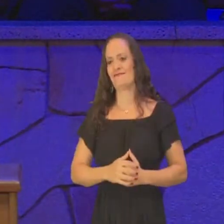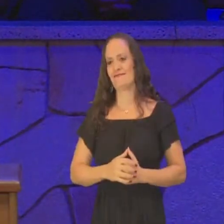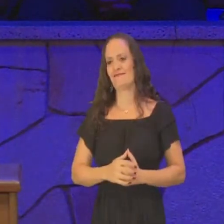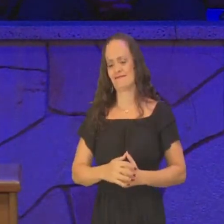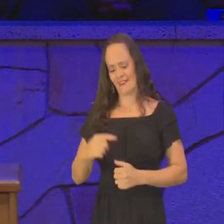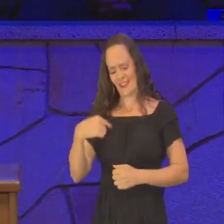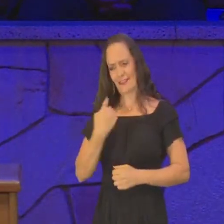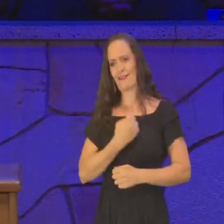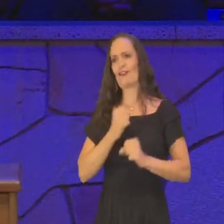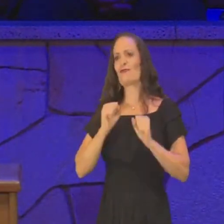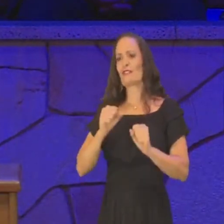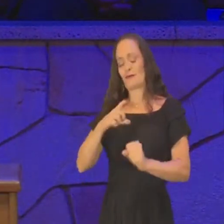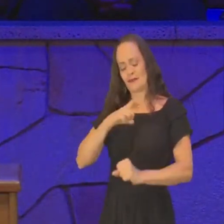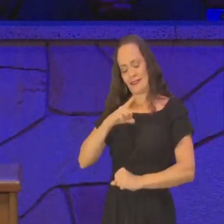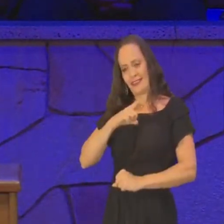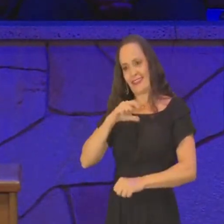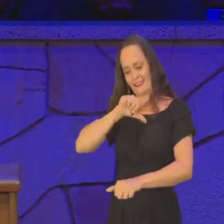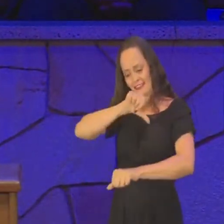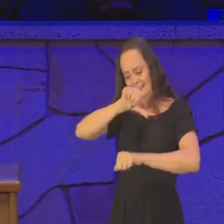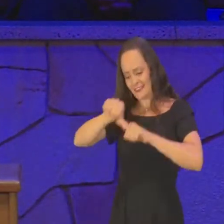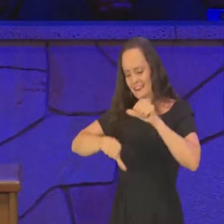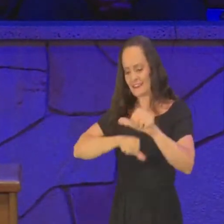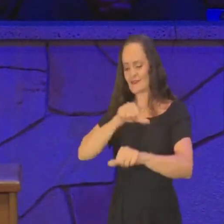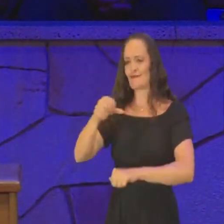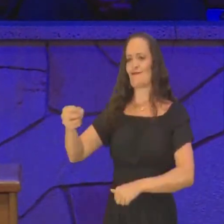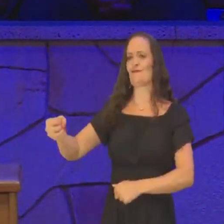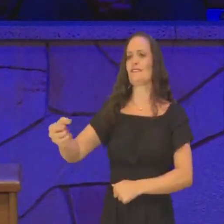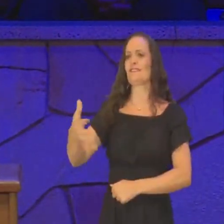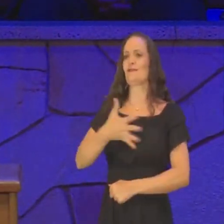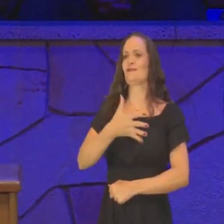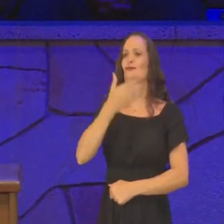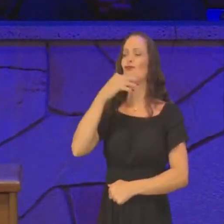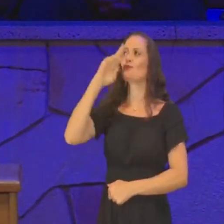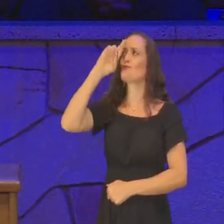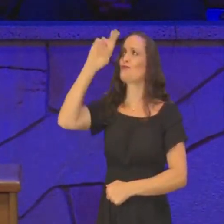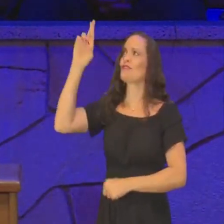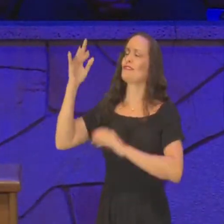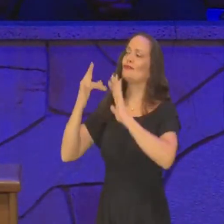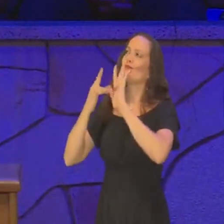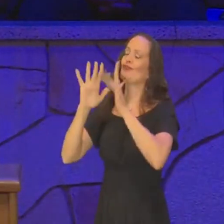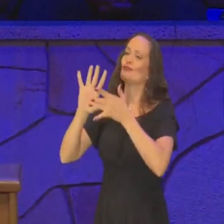sejamos restaurados pela presença do Senhor.